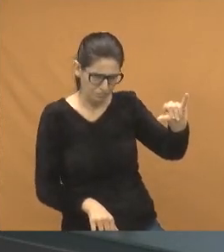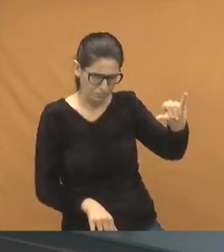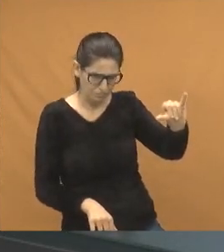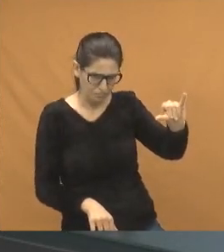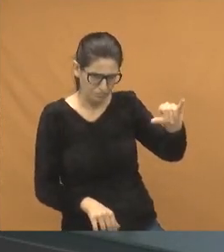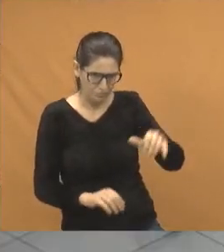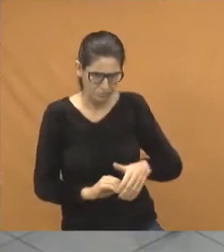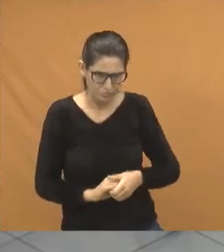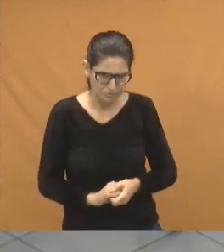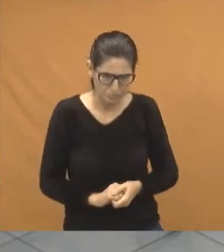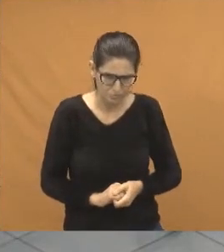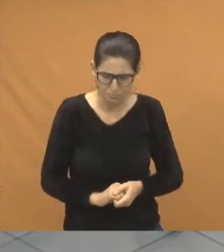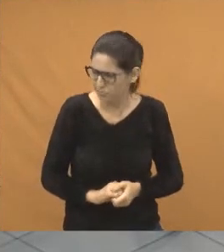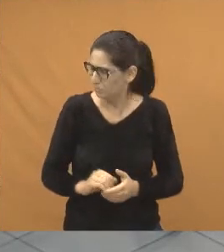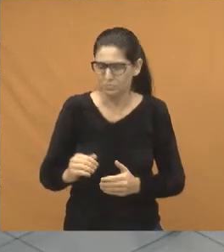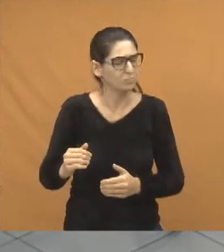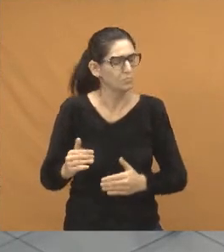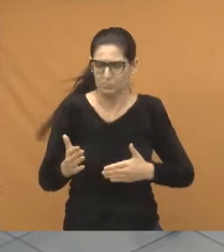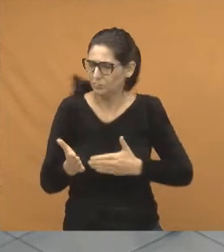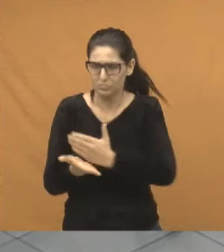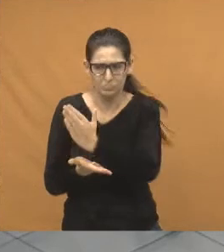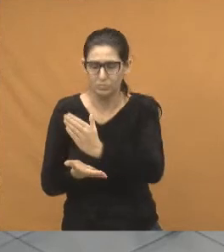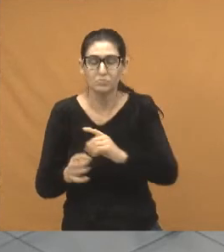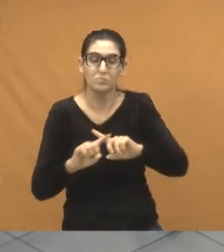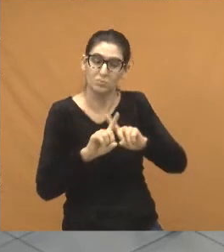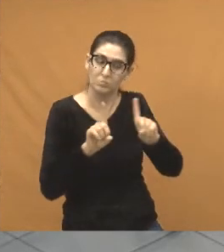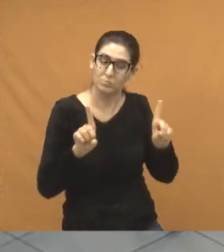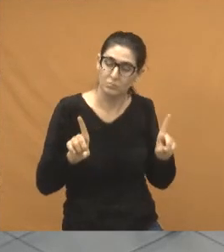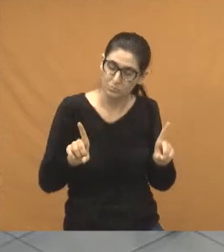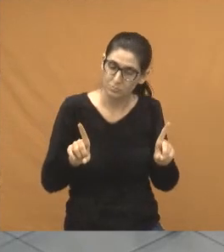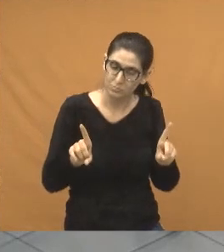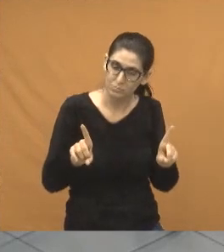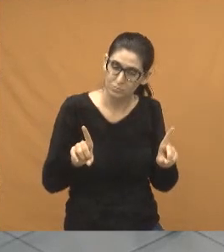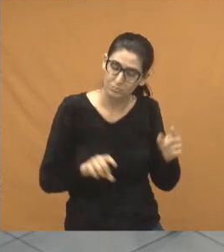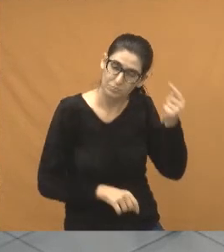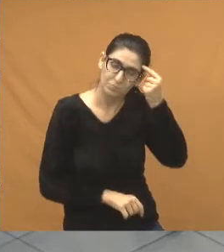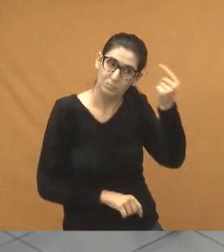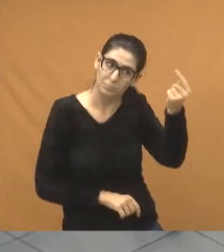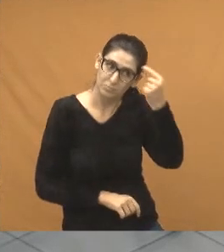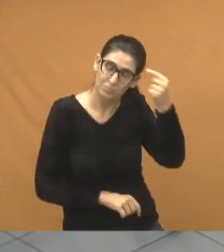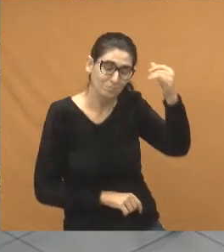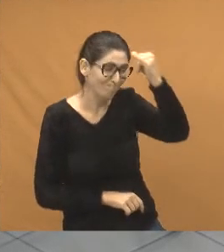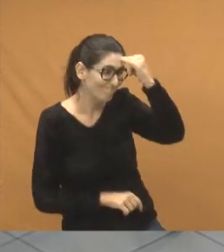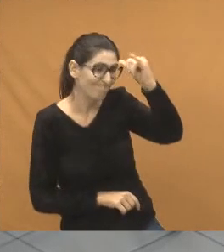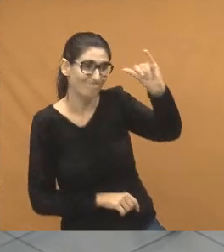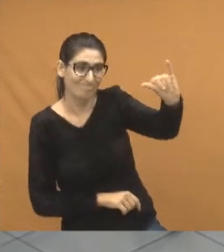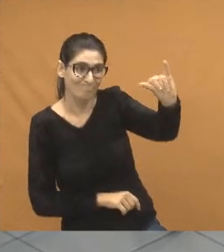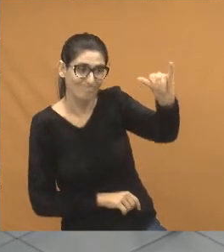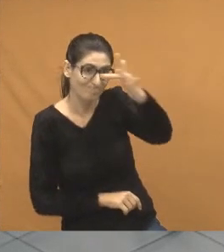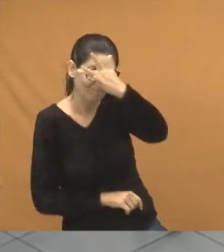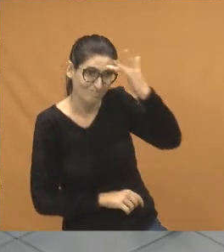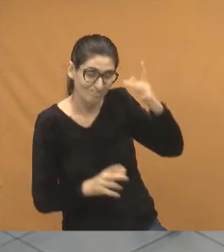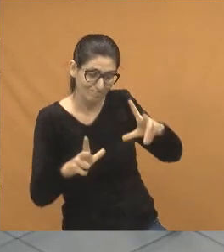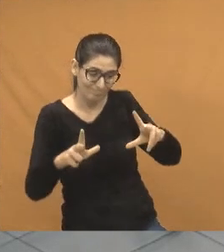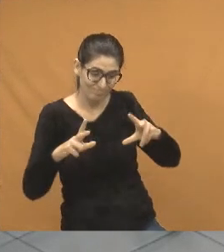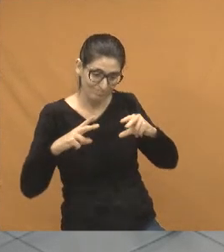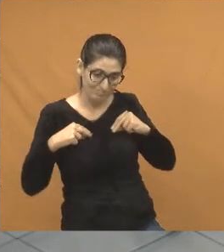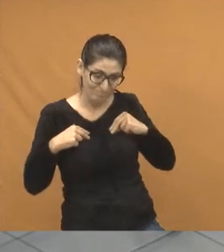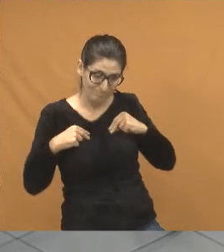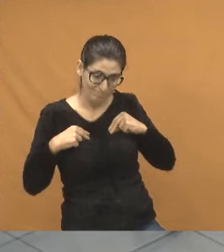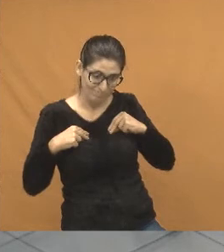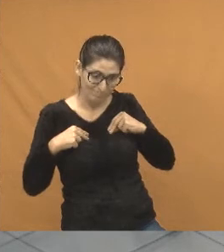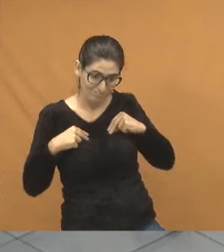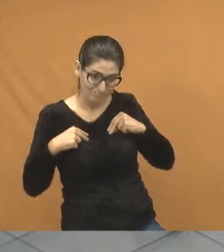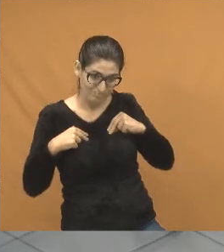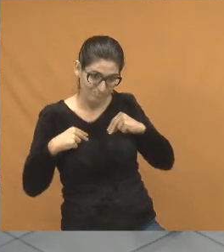No entanto, não foi aprovado, mas sem dúvida, pensando em prevenção que a gente precisa para esses